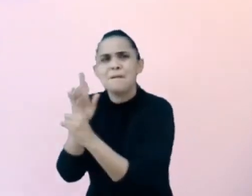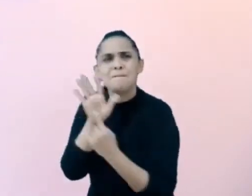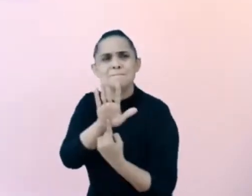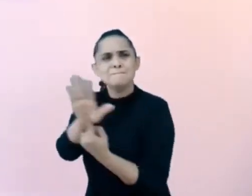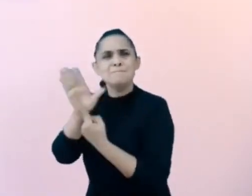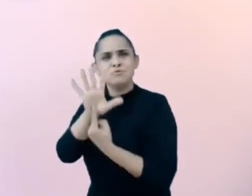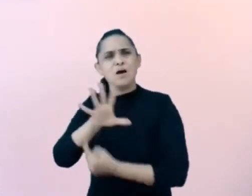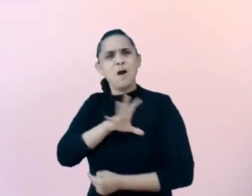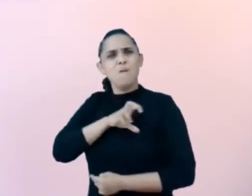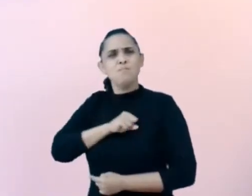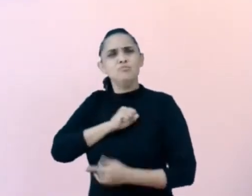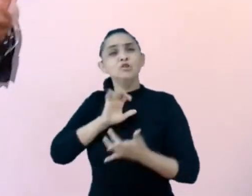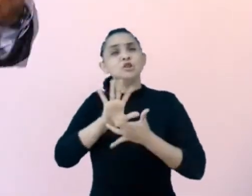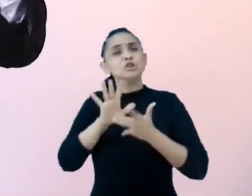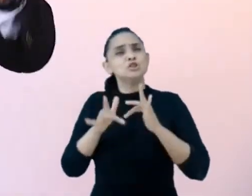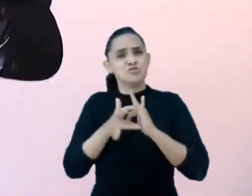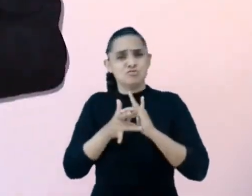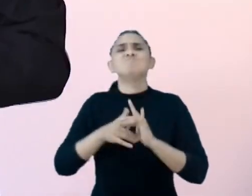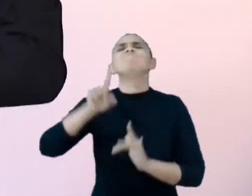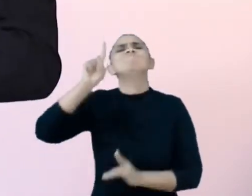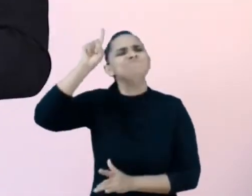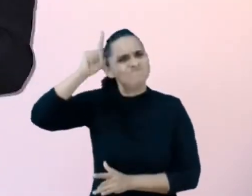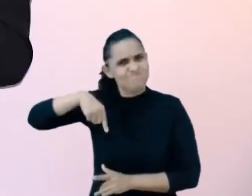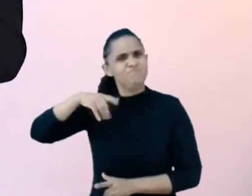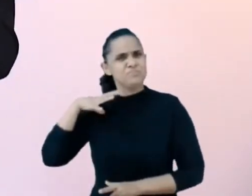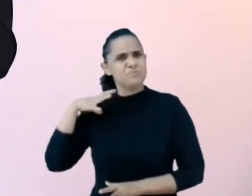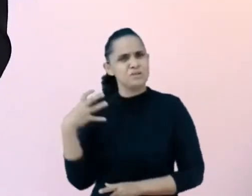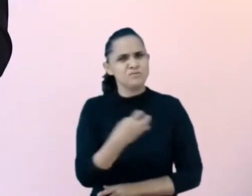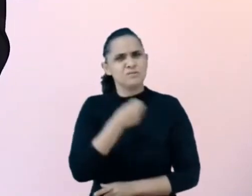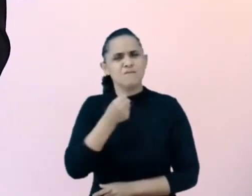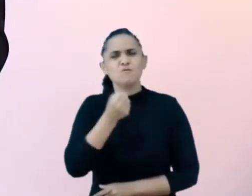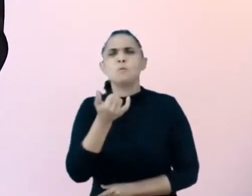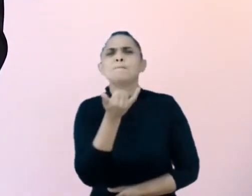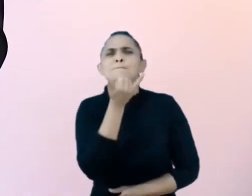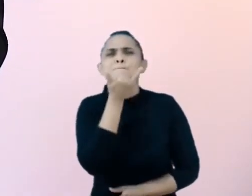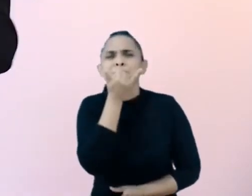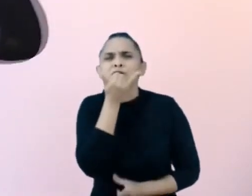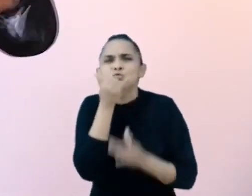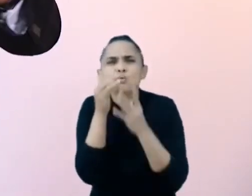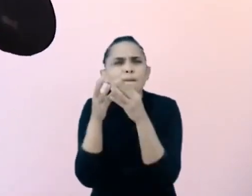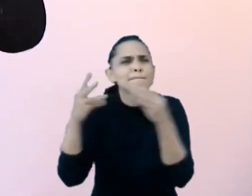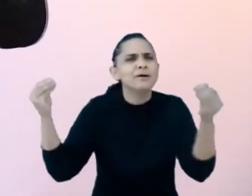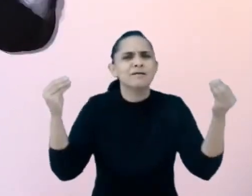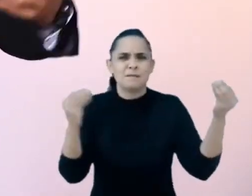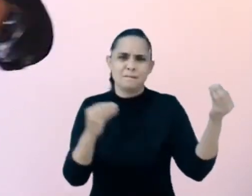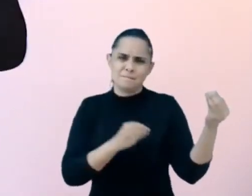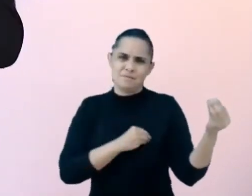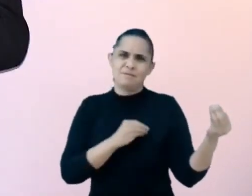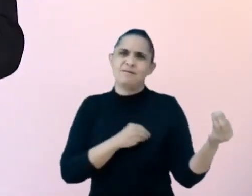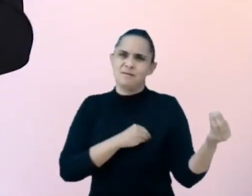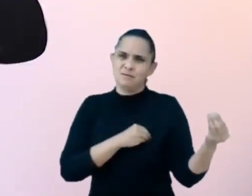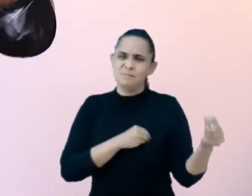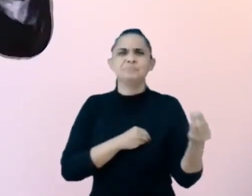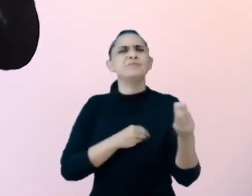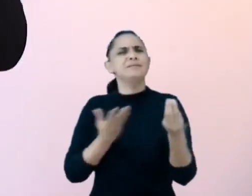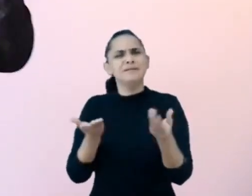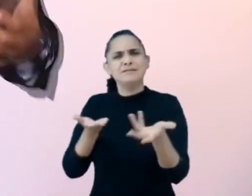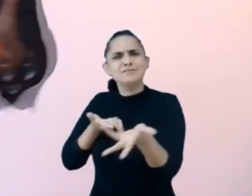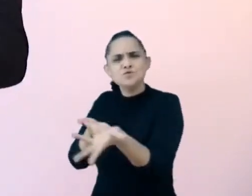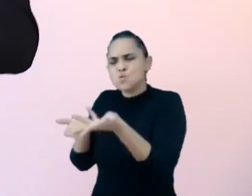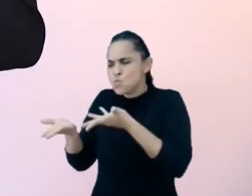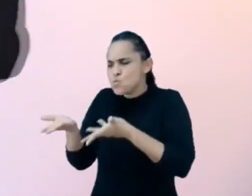Cristo é o Salvador que perdoa pecados. E eles se cuidavam um dos outros, eles